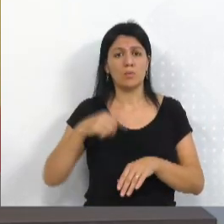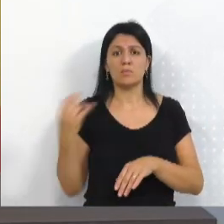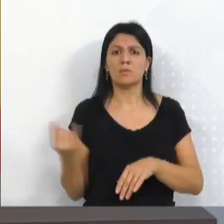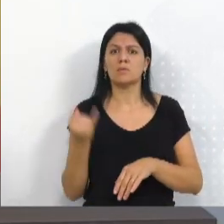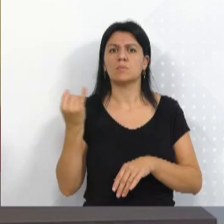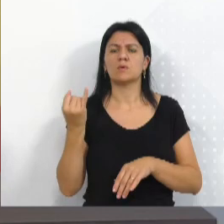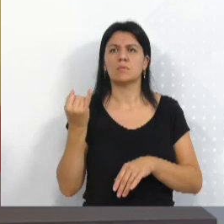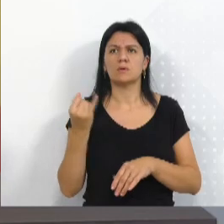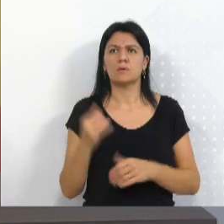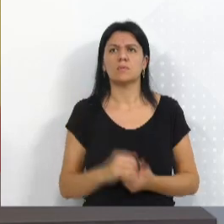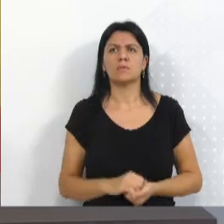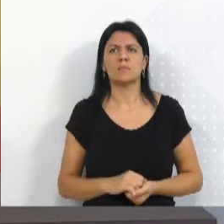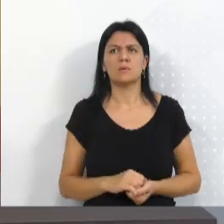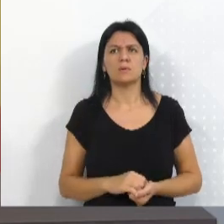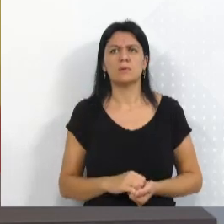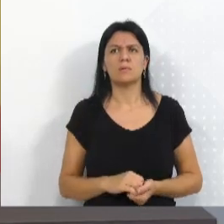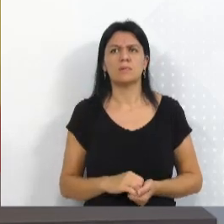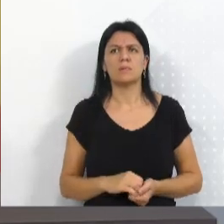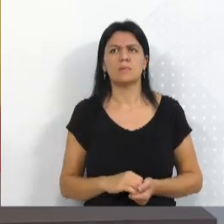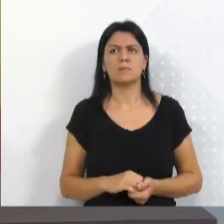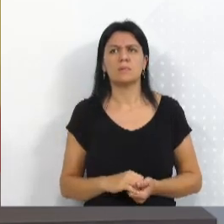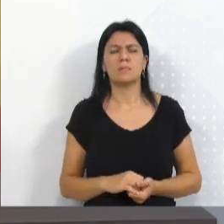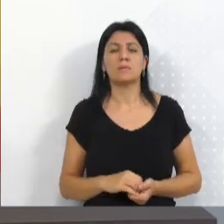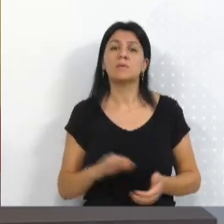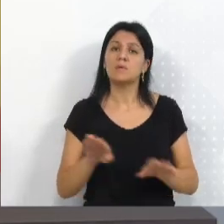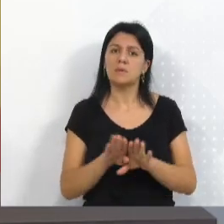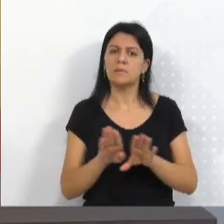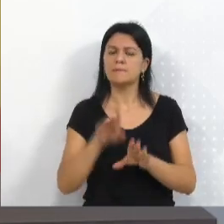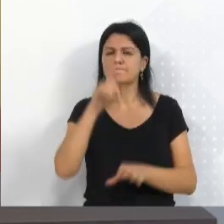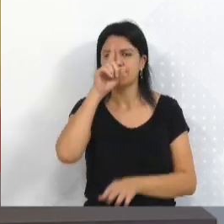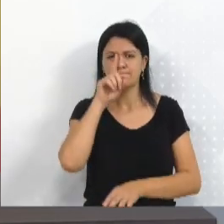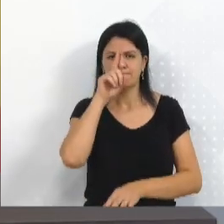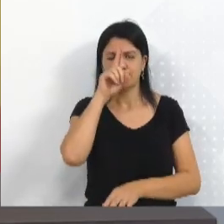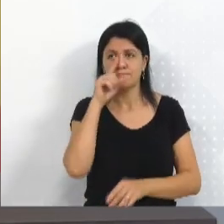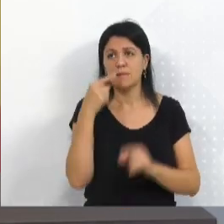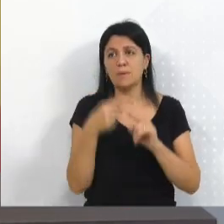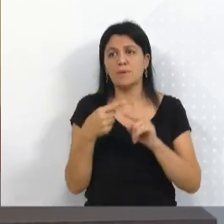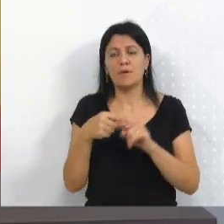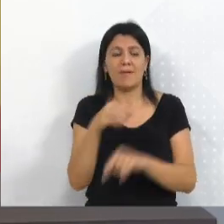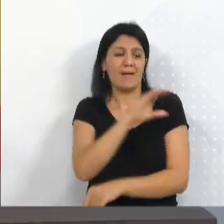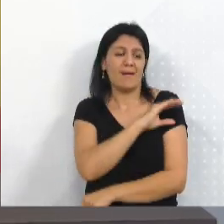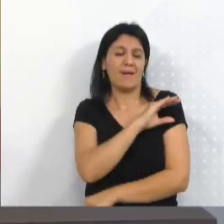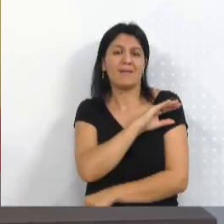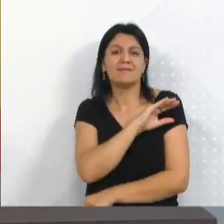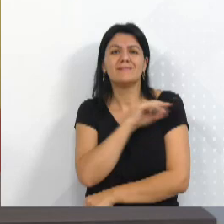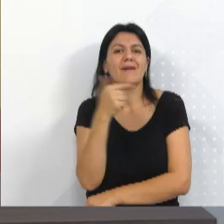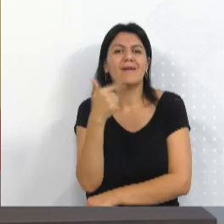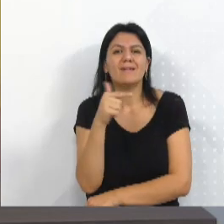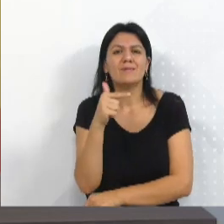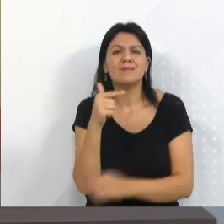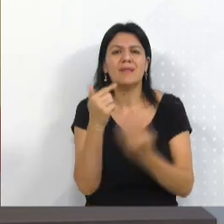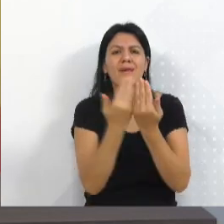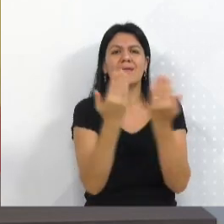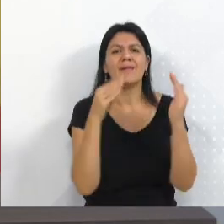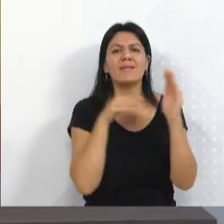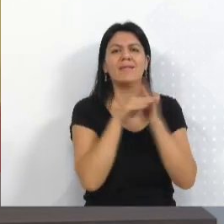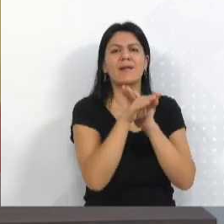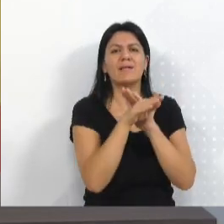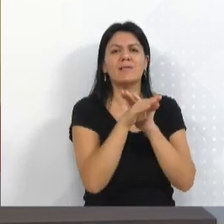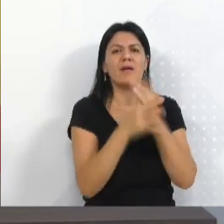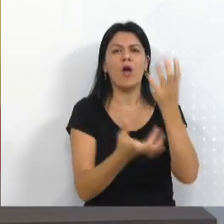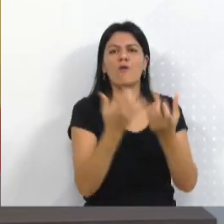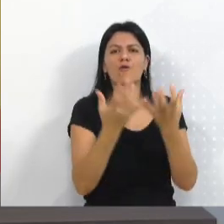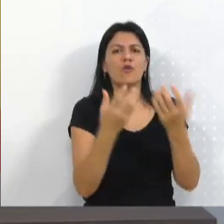importante que isso é realmente é perigoso é porque a creche ela não tem saída de incêndio ela tem uma única entrada